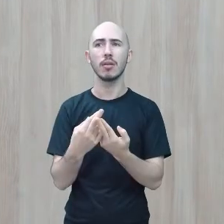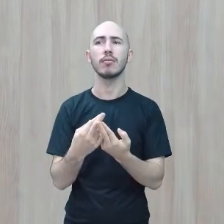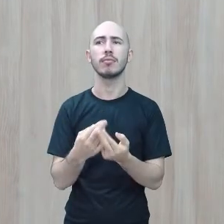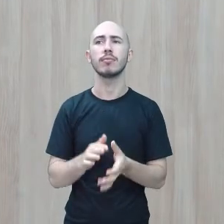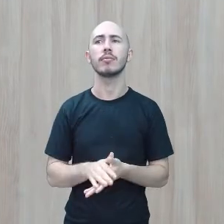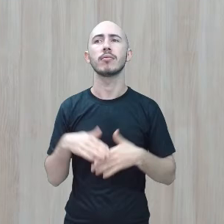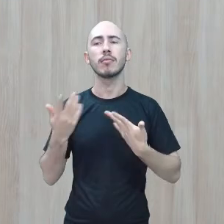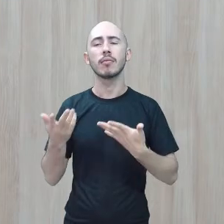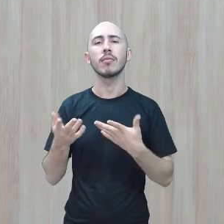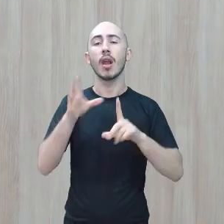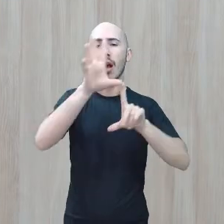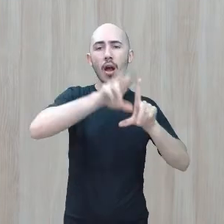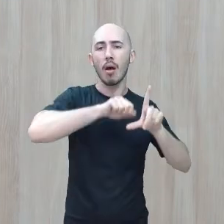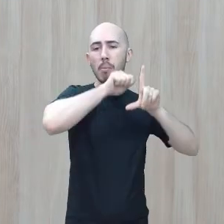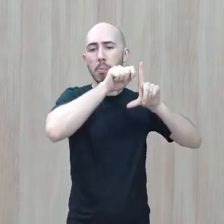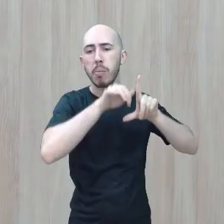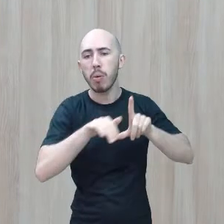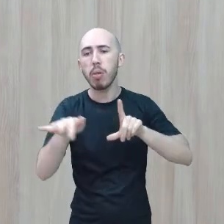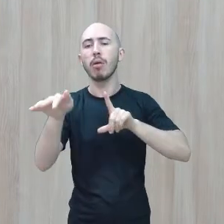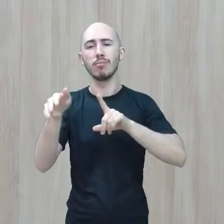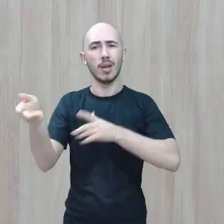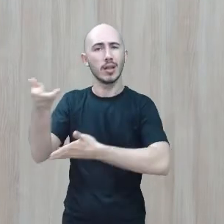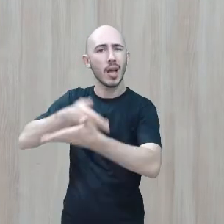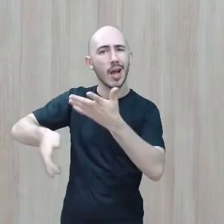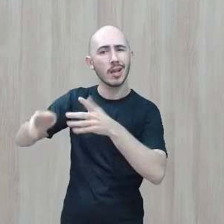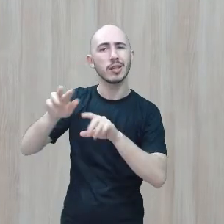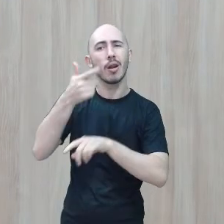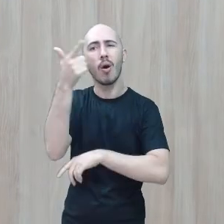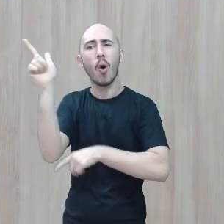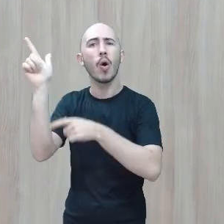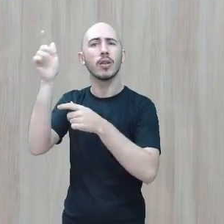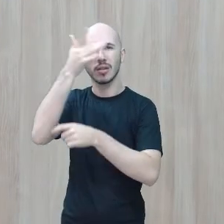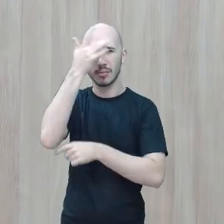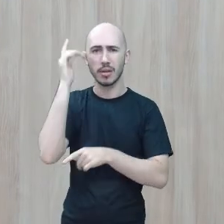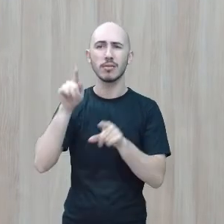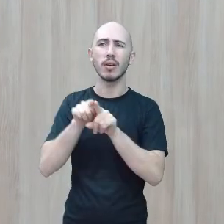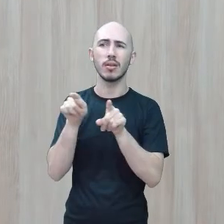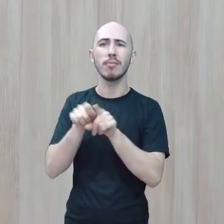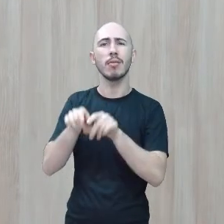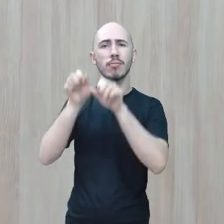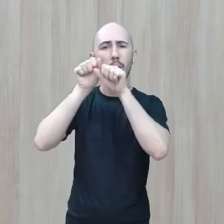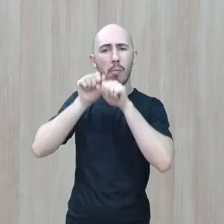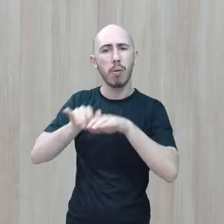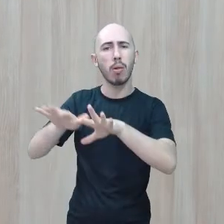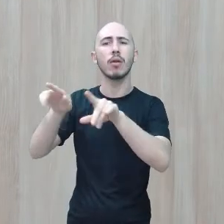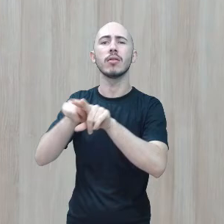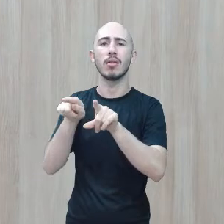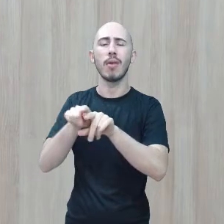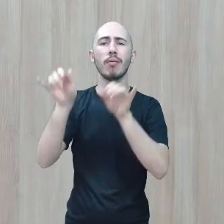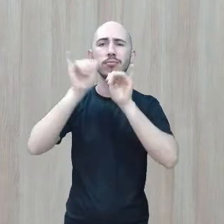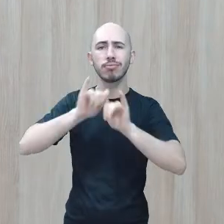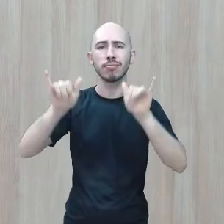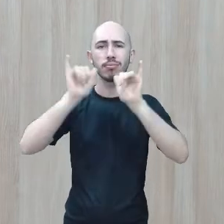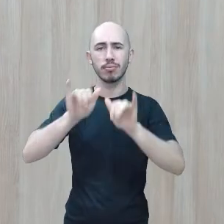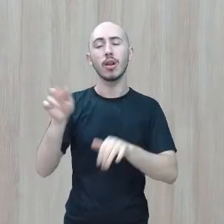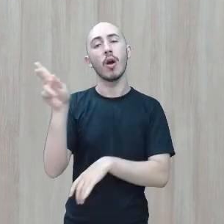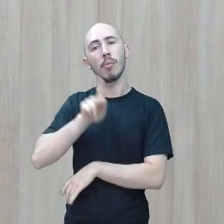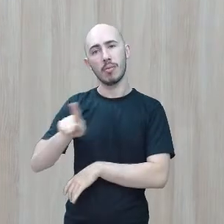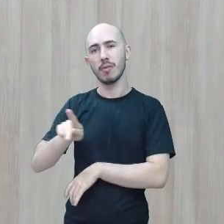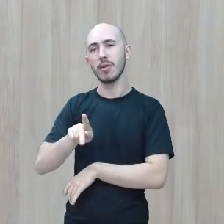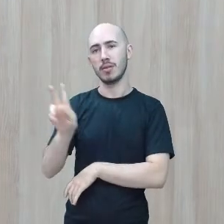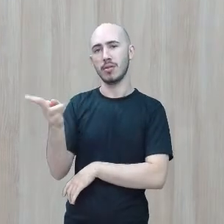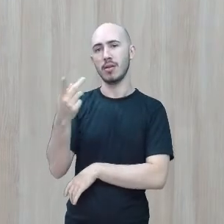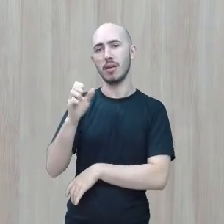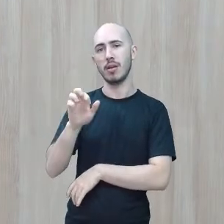certo? Compartilhando com outras pessoas, né, quando a gente leva esse diálogo à frente, porque, como bem lembrou aqui o professor Henrique, né,